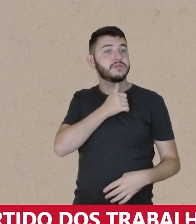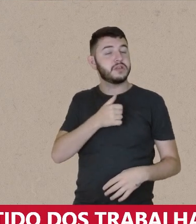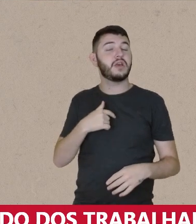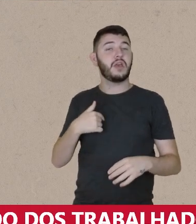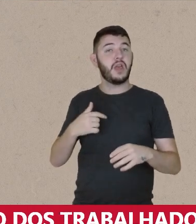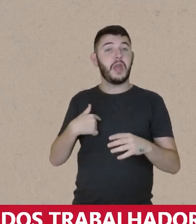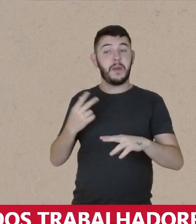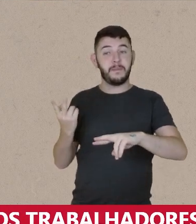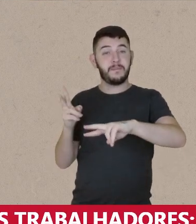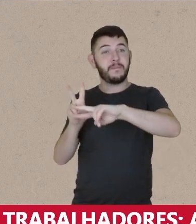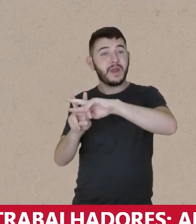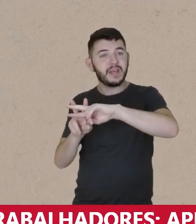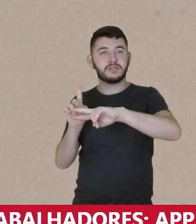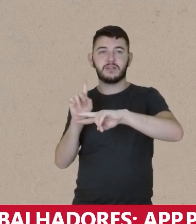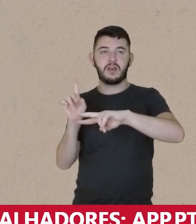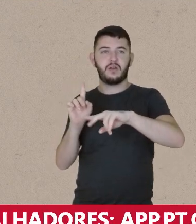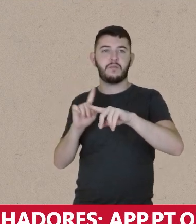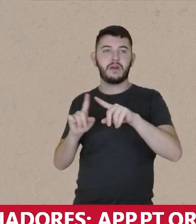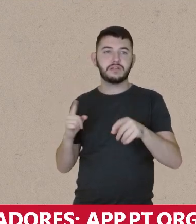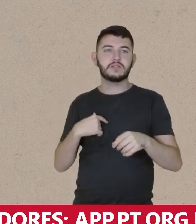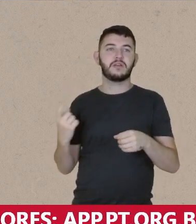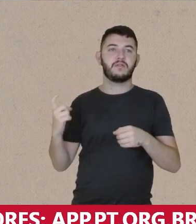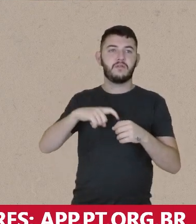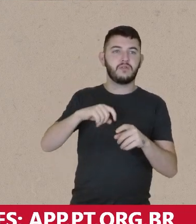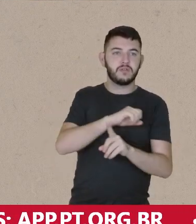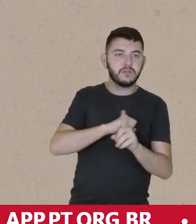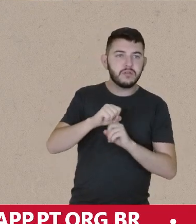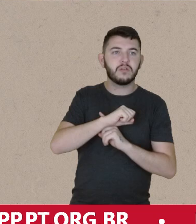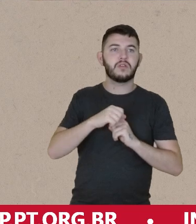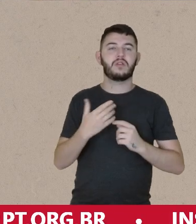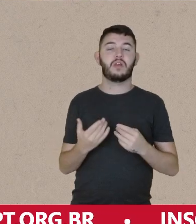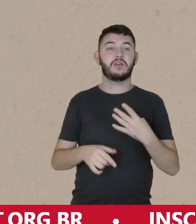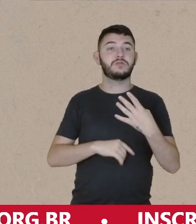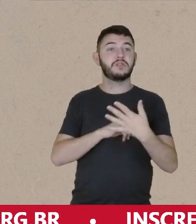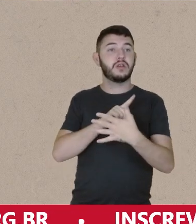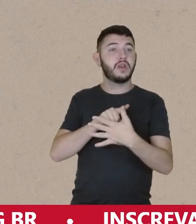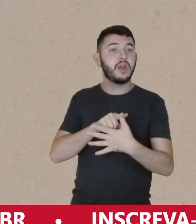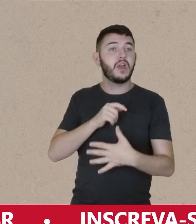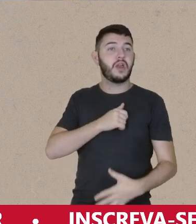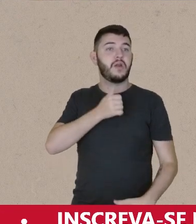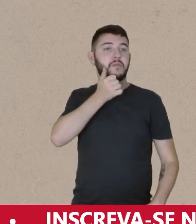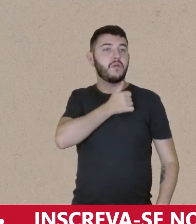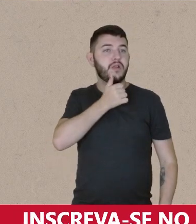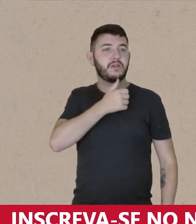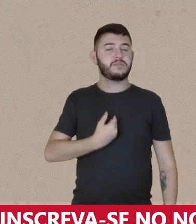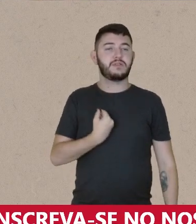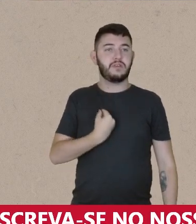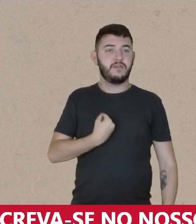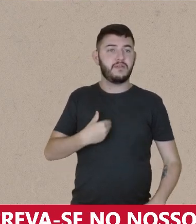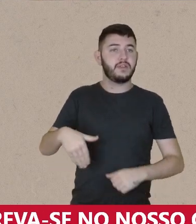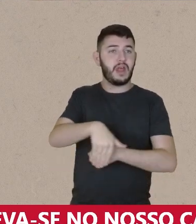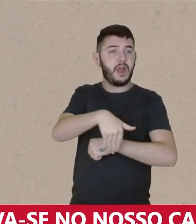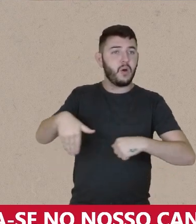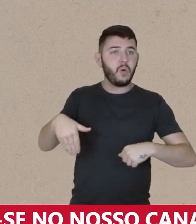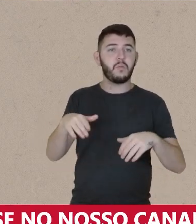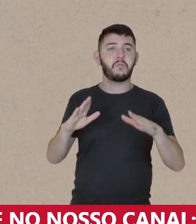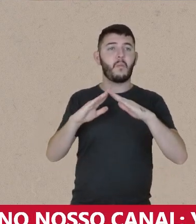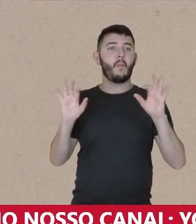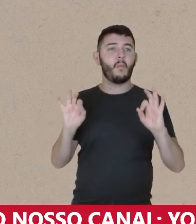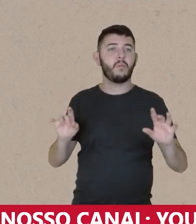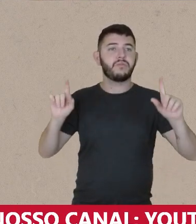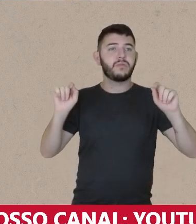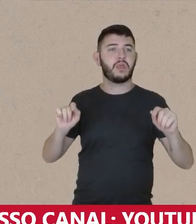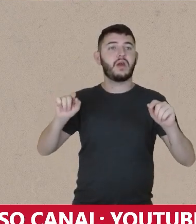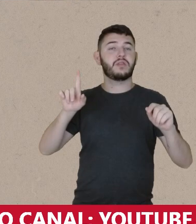socioeducativa, e também mulheres em situação de rua. Para atingir todo esse público, vai gerar um impacto de